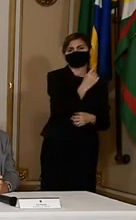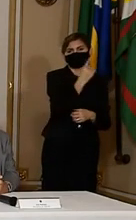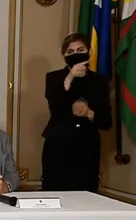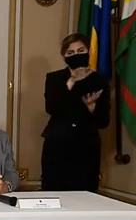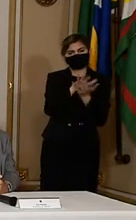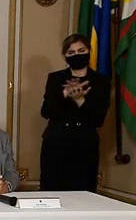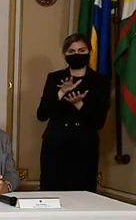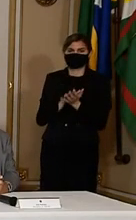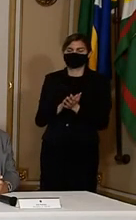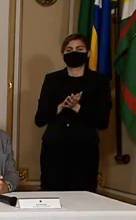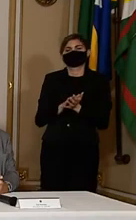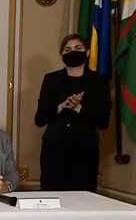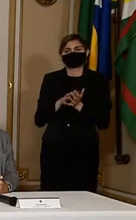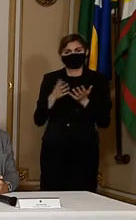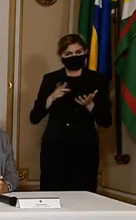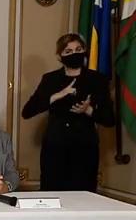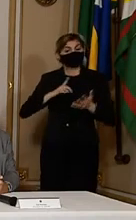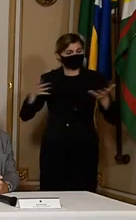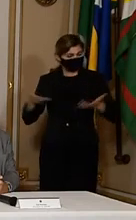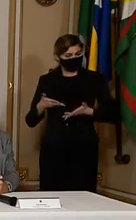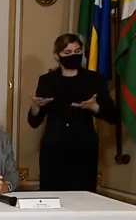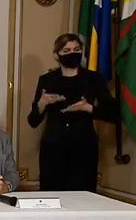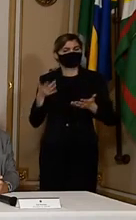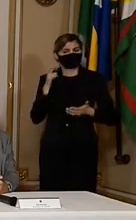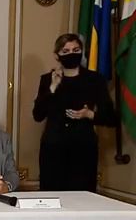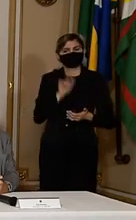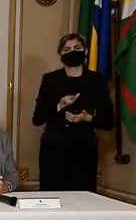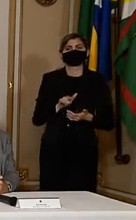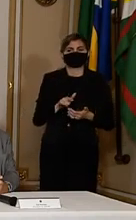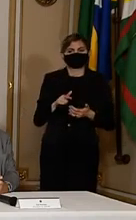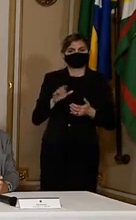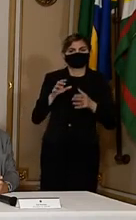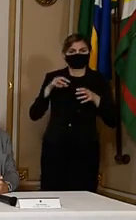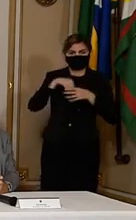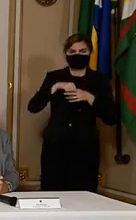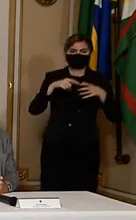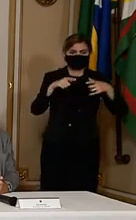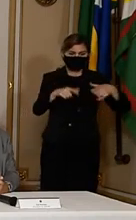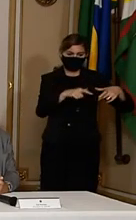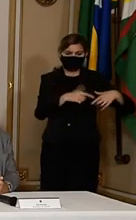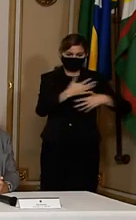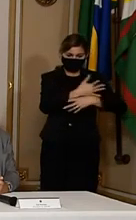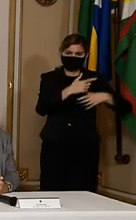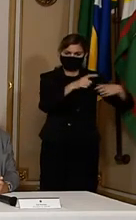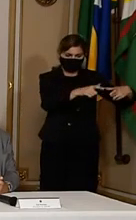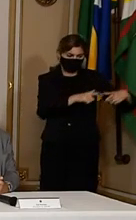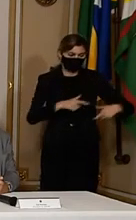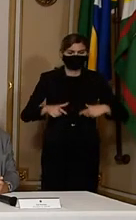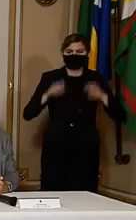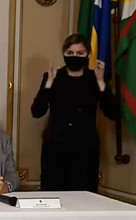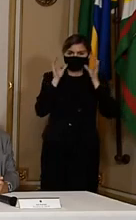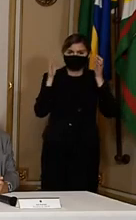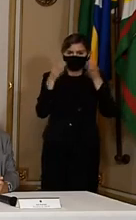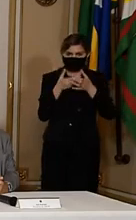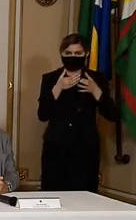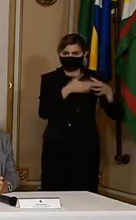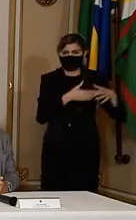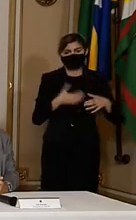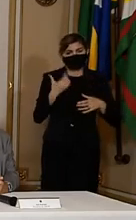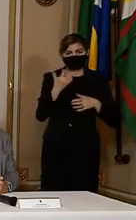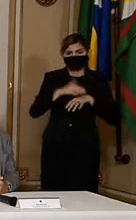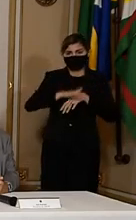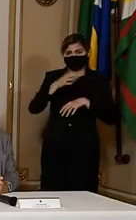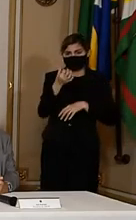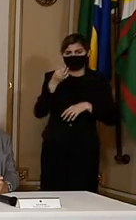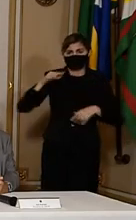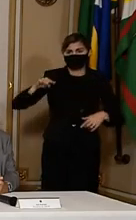pernambucanos que vão ter agora dentro das regiões dentro das comunidades que são mais de